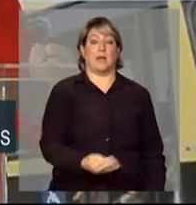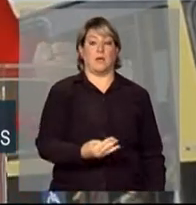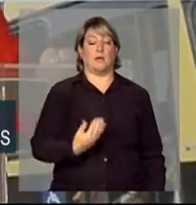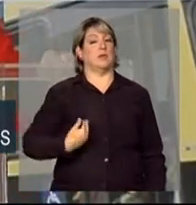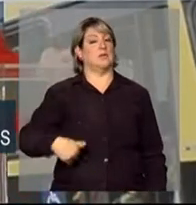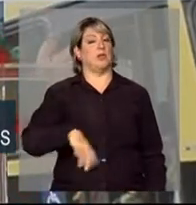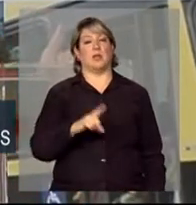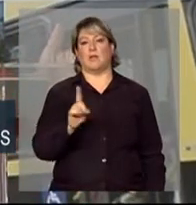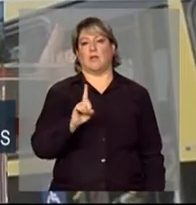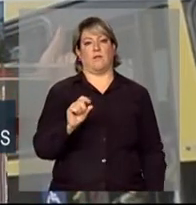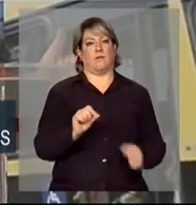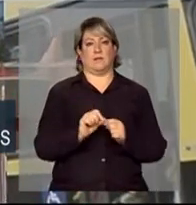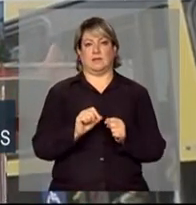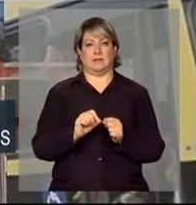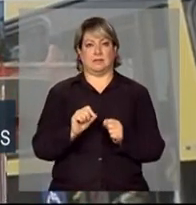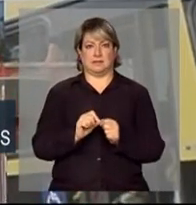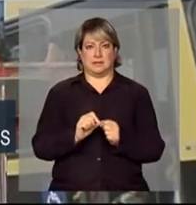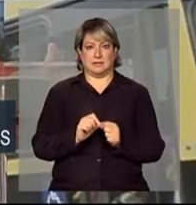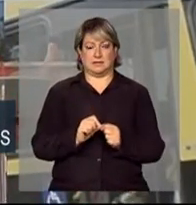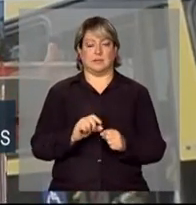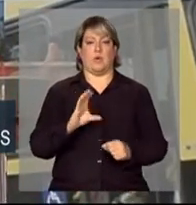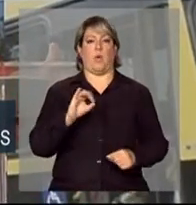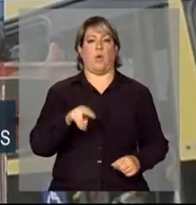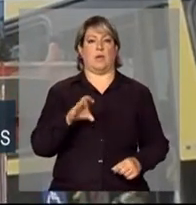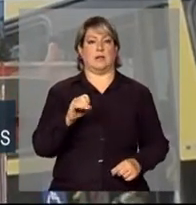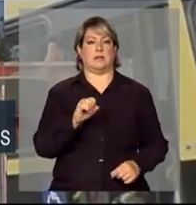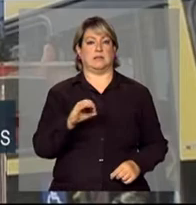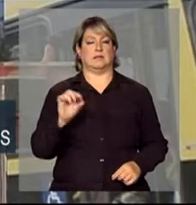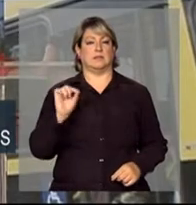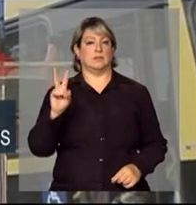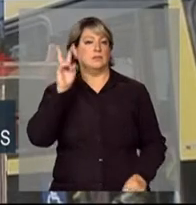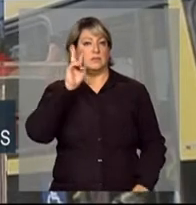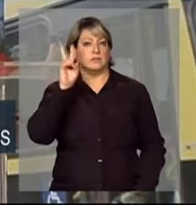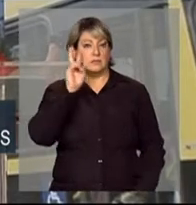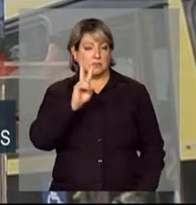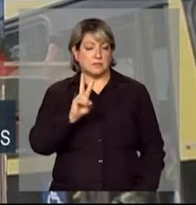não fazemos concessão em